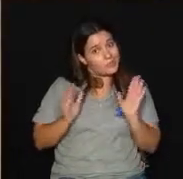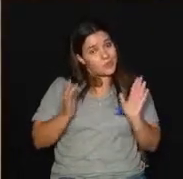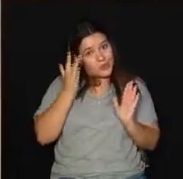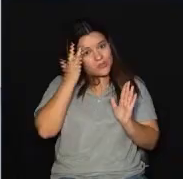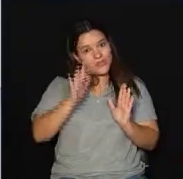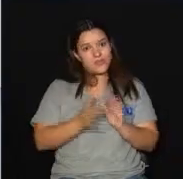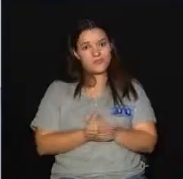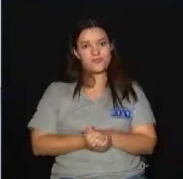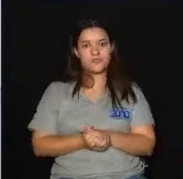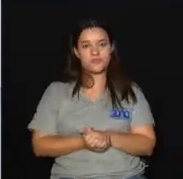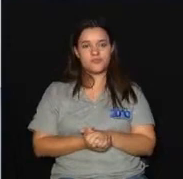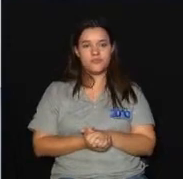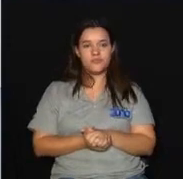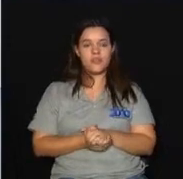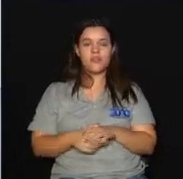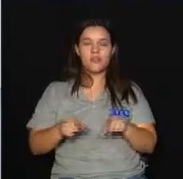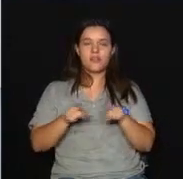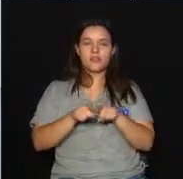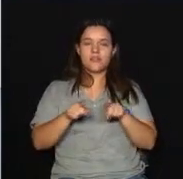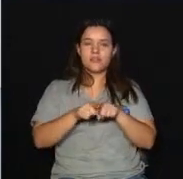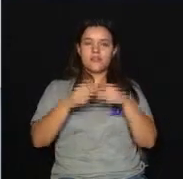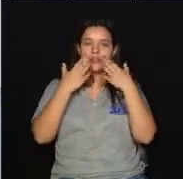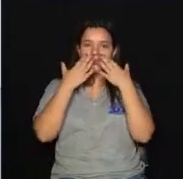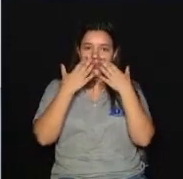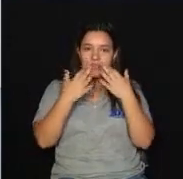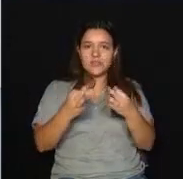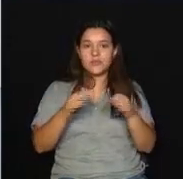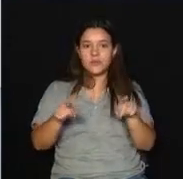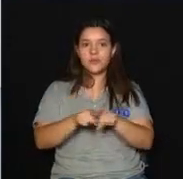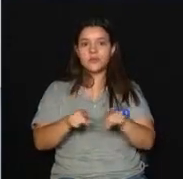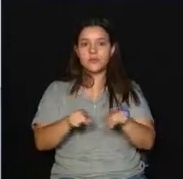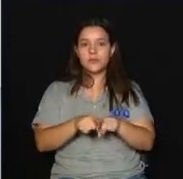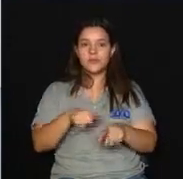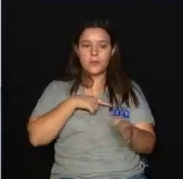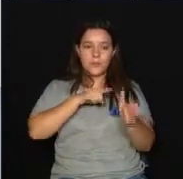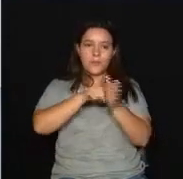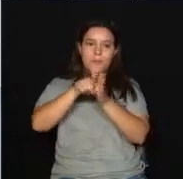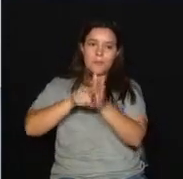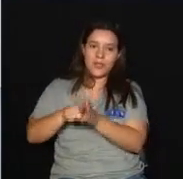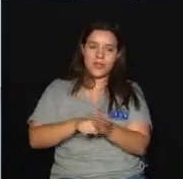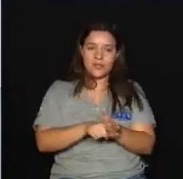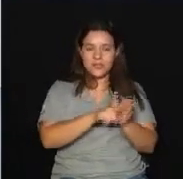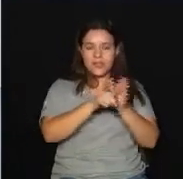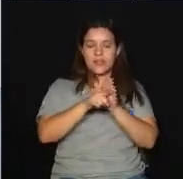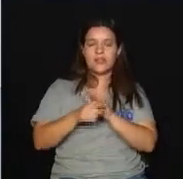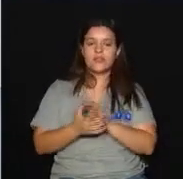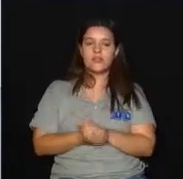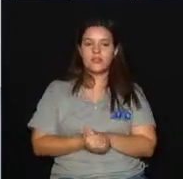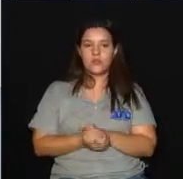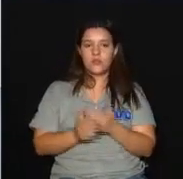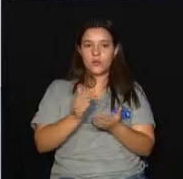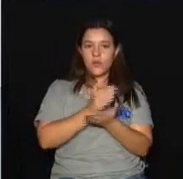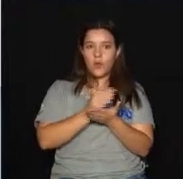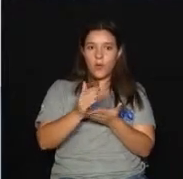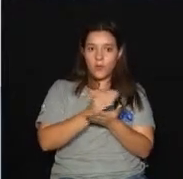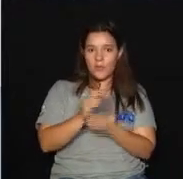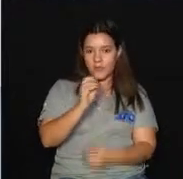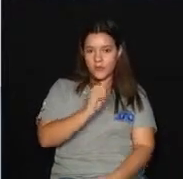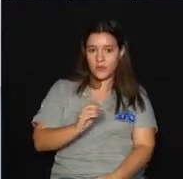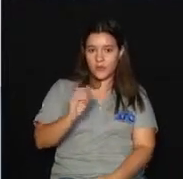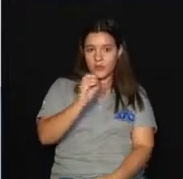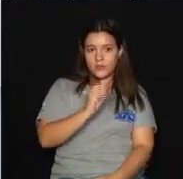Ô Paulo, algo que me chamou a atenção também é uma pesquisa Ibope foi realizada no início de